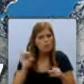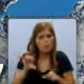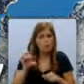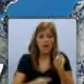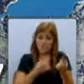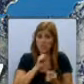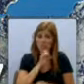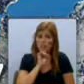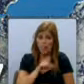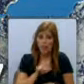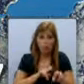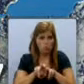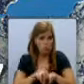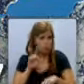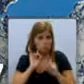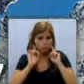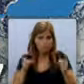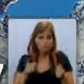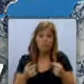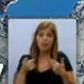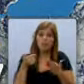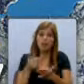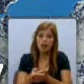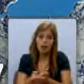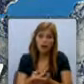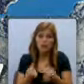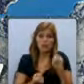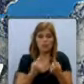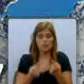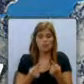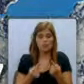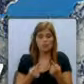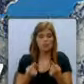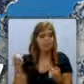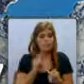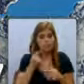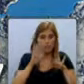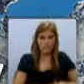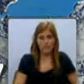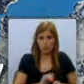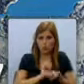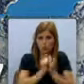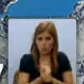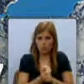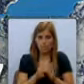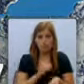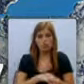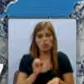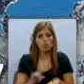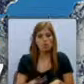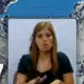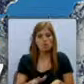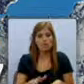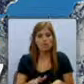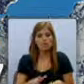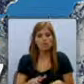permitir competir, chega a uma certa altura que muitas vezes tem que haver forçosamente uma paragem do atleta no sentido de promover